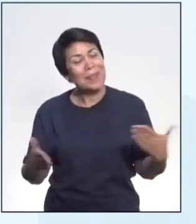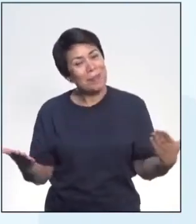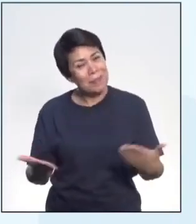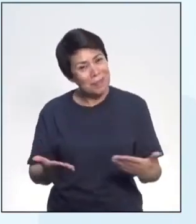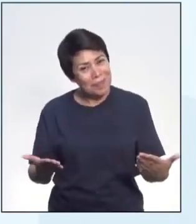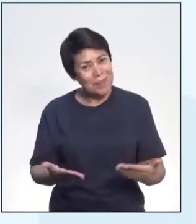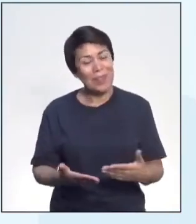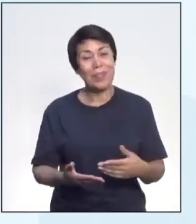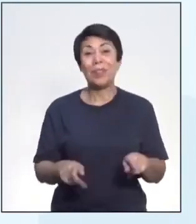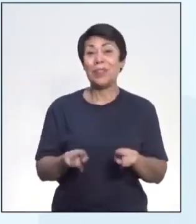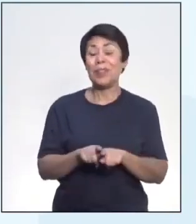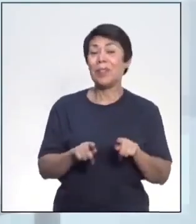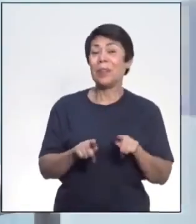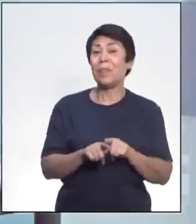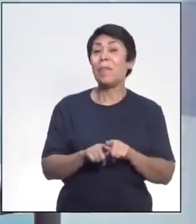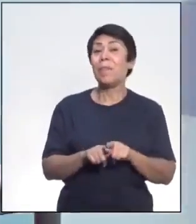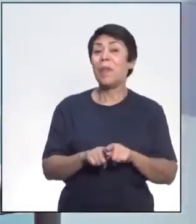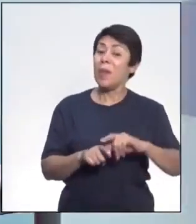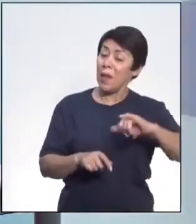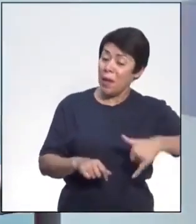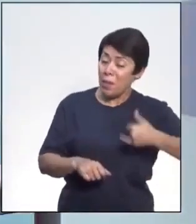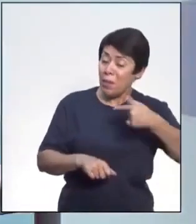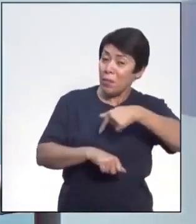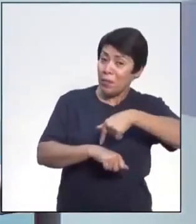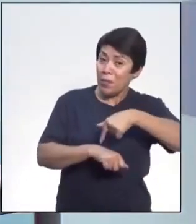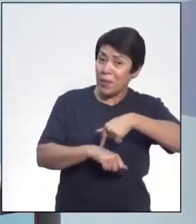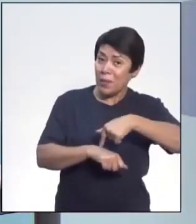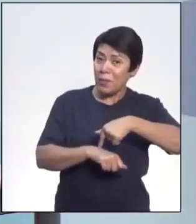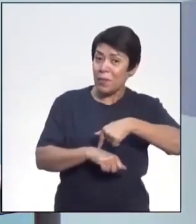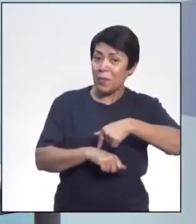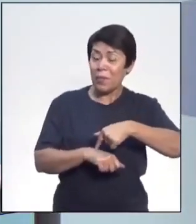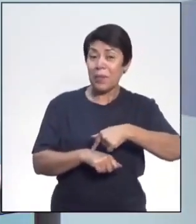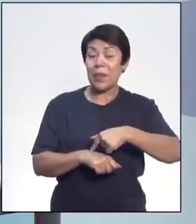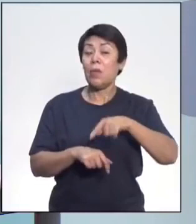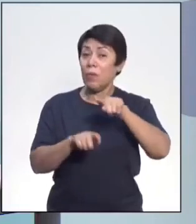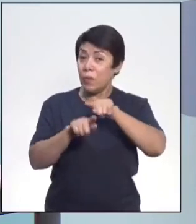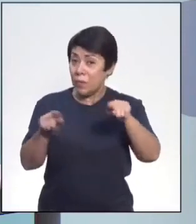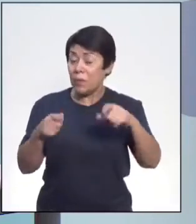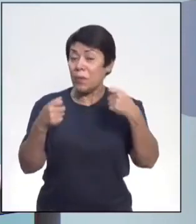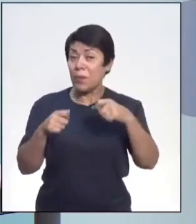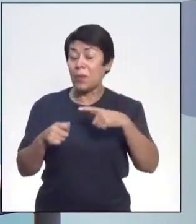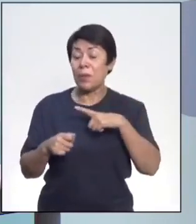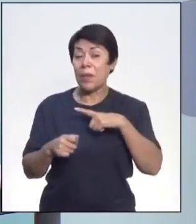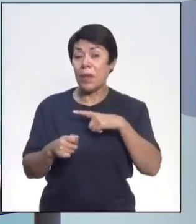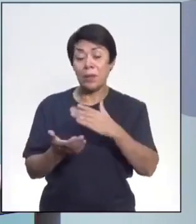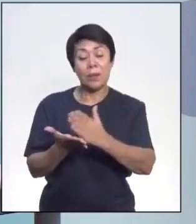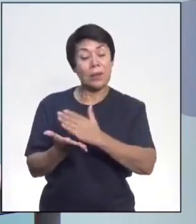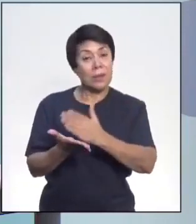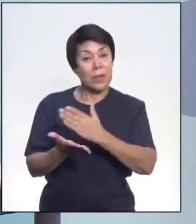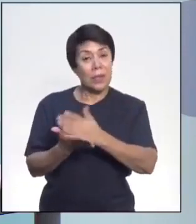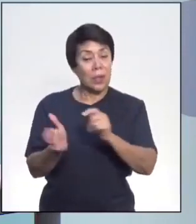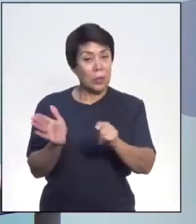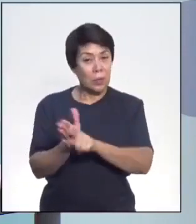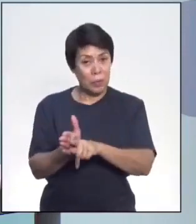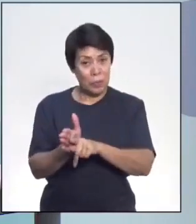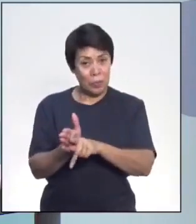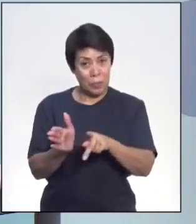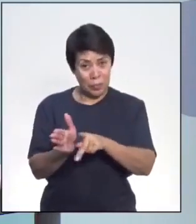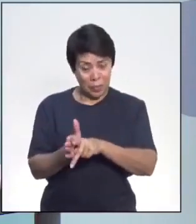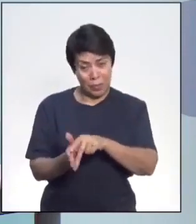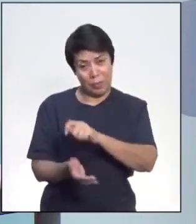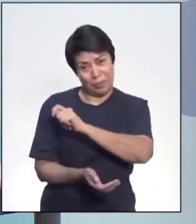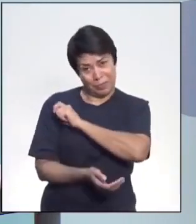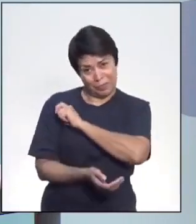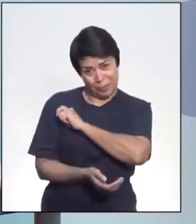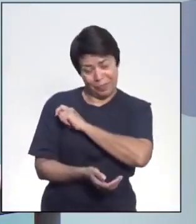aula e que também aproveite esse momento. E, para isso, nós vamos usar também o caderno do aluno, tá ok? Que vocês tenham em mão esse caderno do